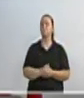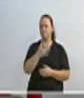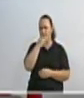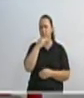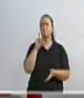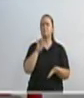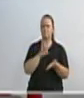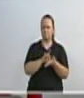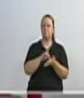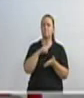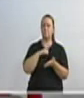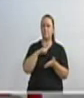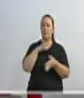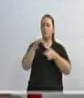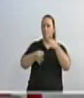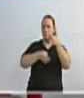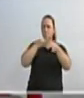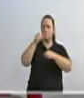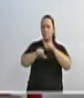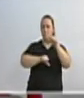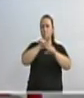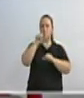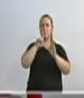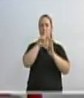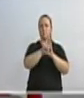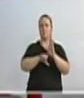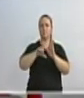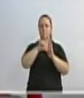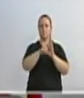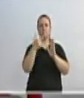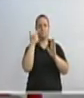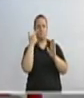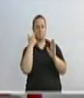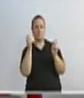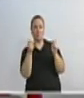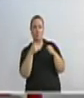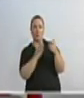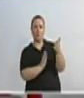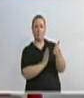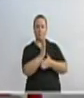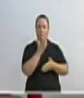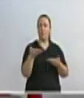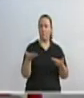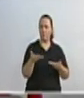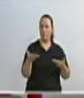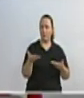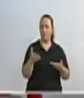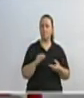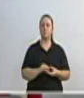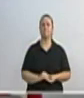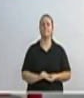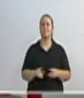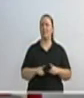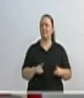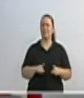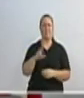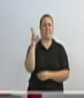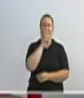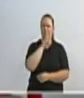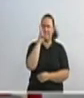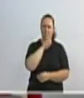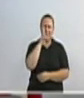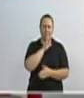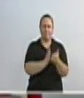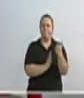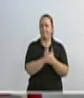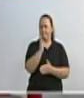da legislação, eu acredito que tenha. Vamos ver o que é possível e vamos aprová-las em regime de urgência, urgentíssima, se